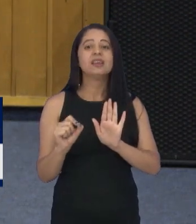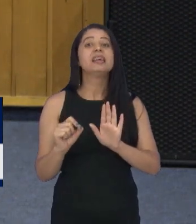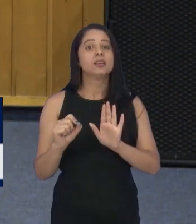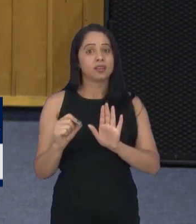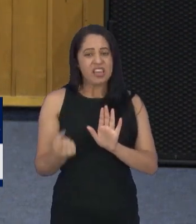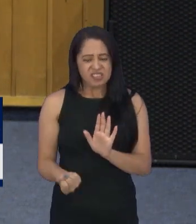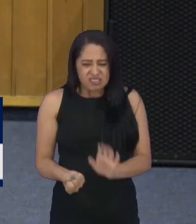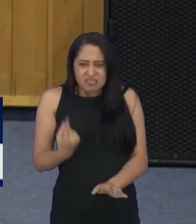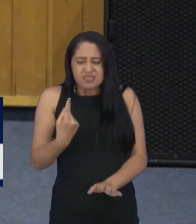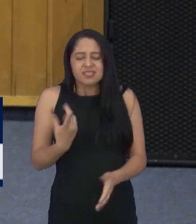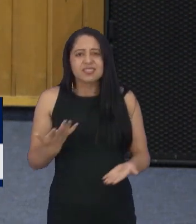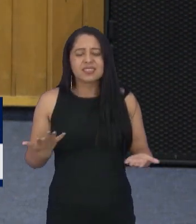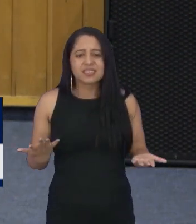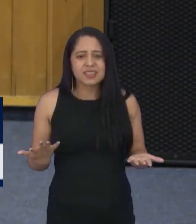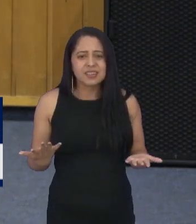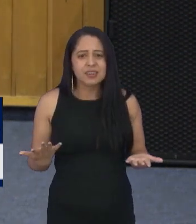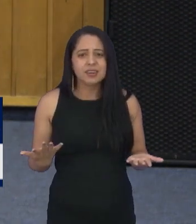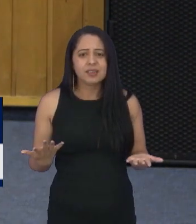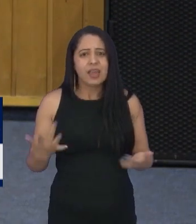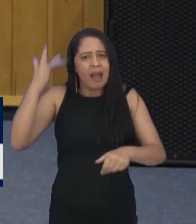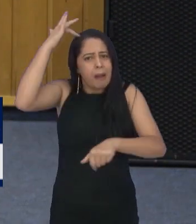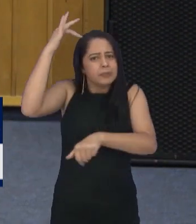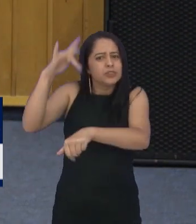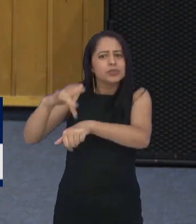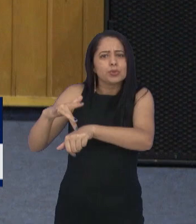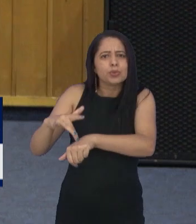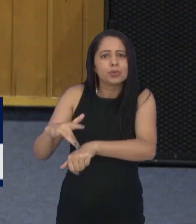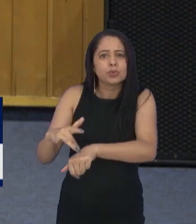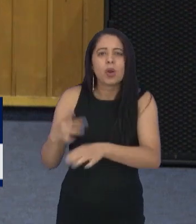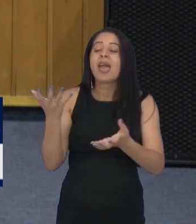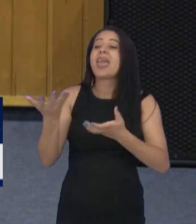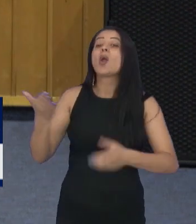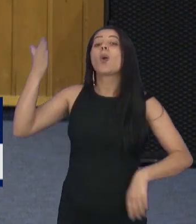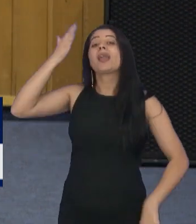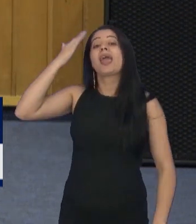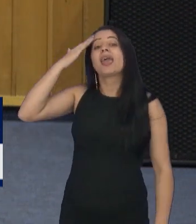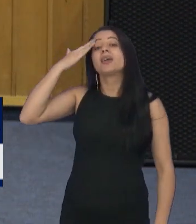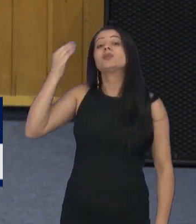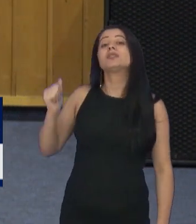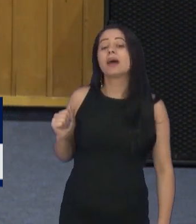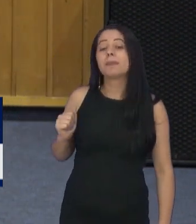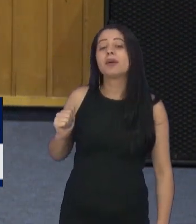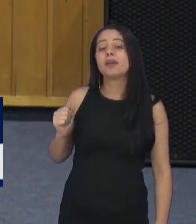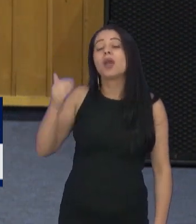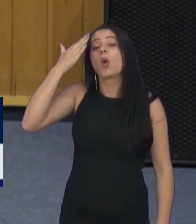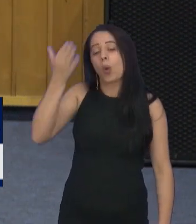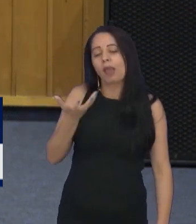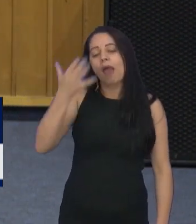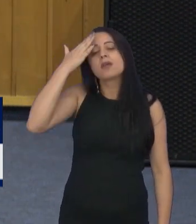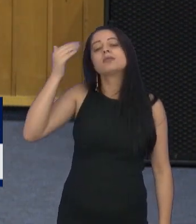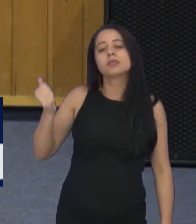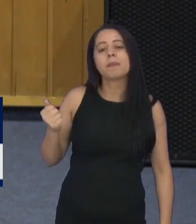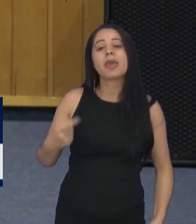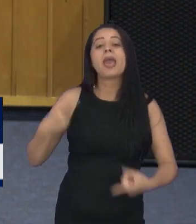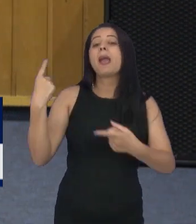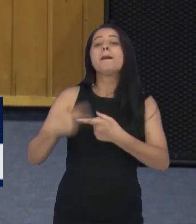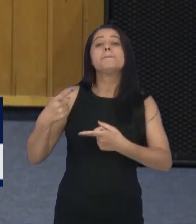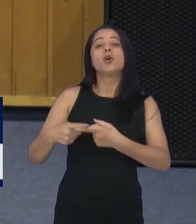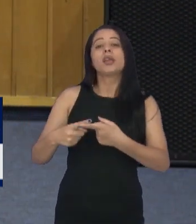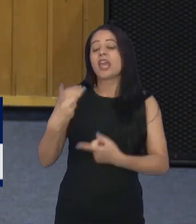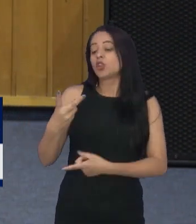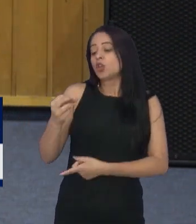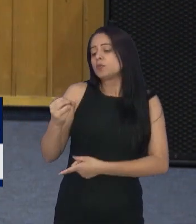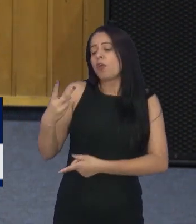incrível que pareça, incrível não, né? Eu gostaria de saber, até um requerimento verbal aqui, por que até